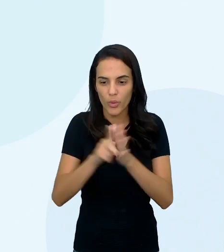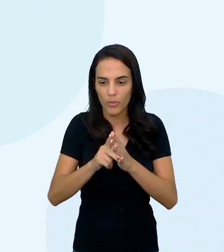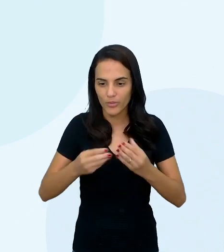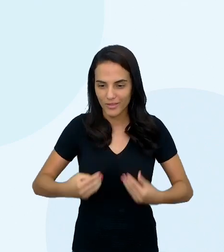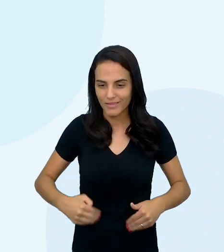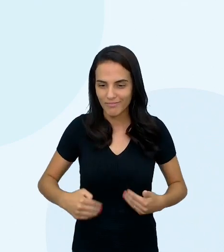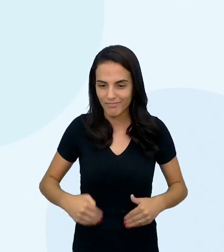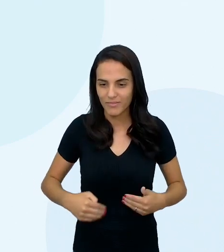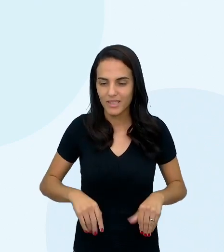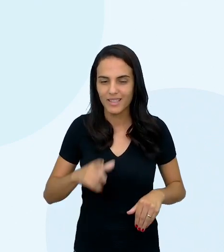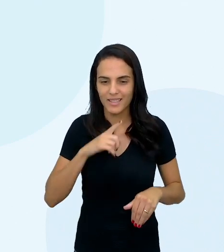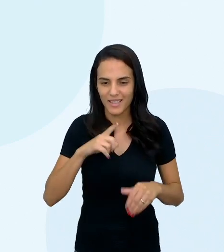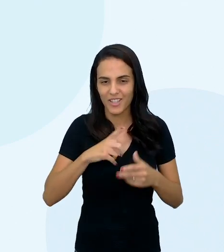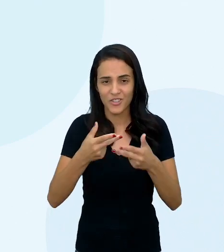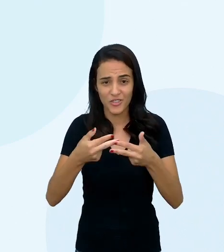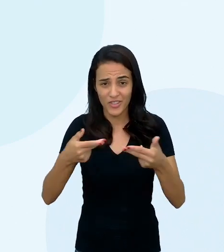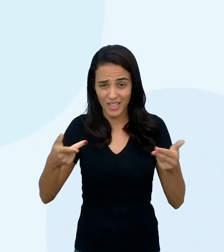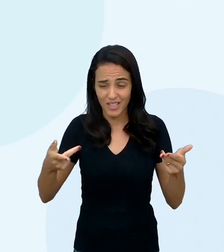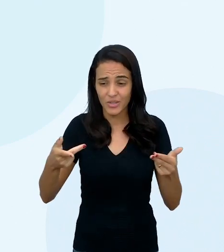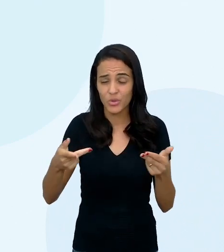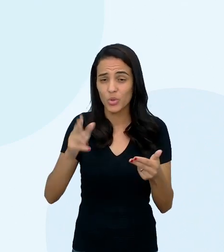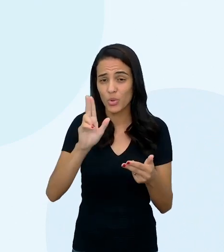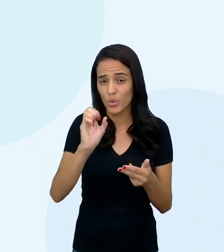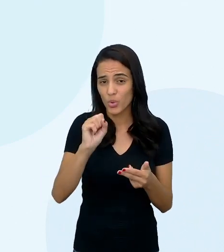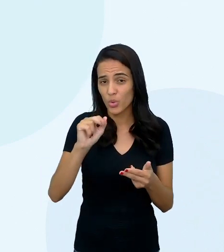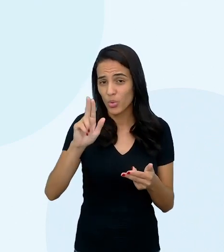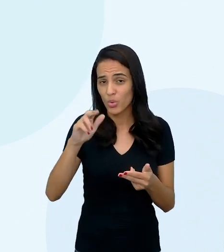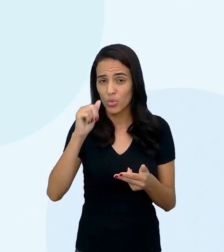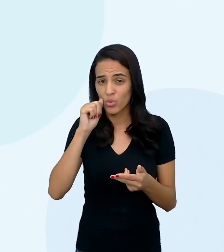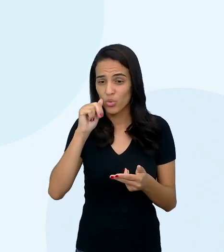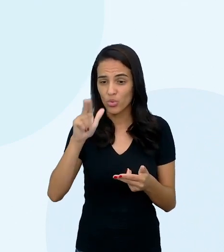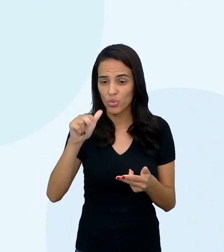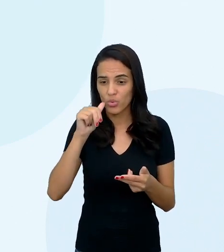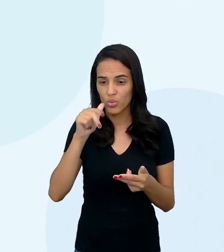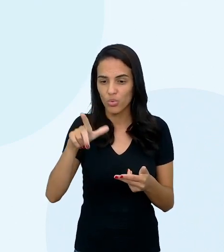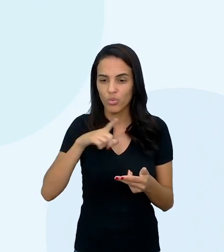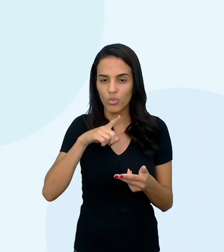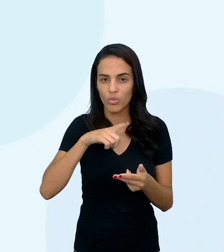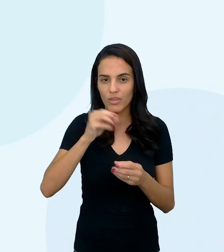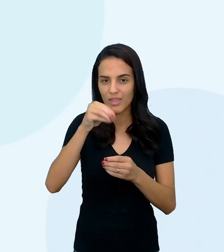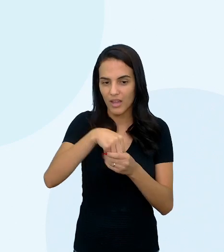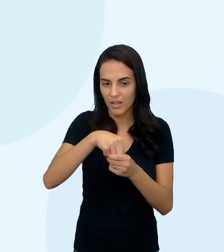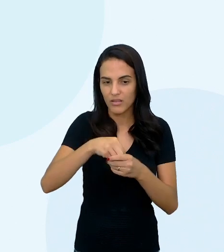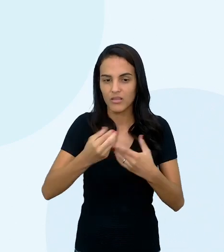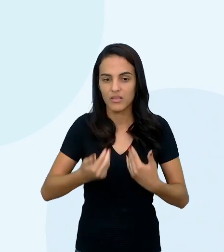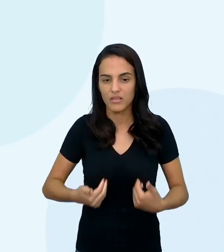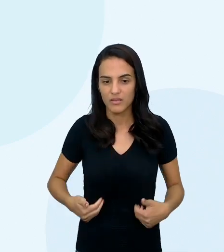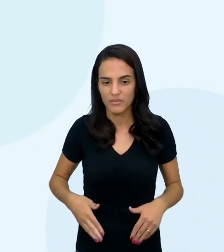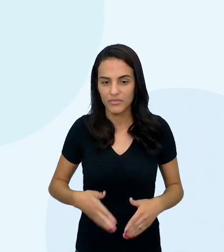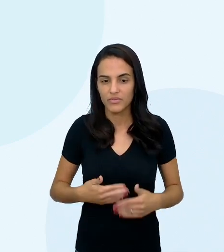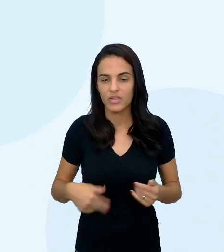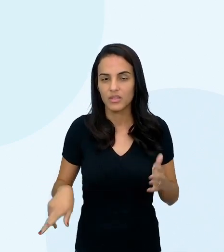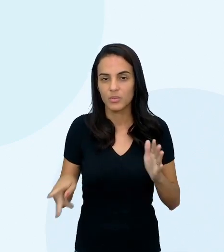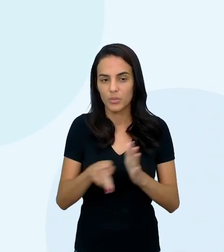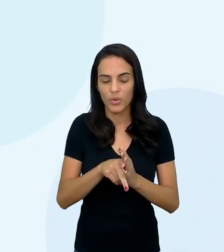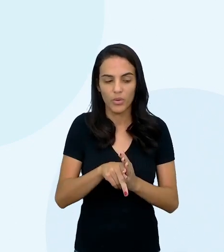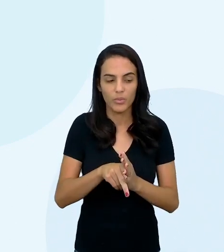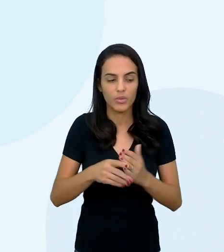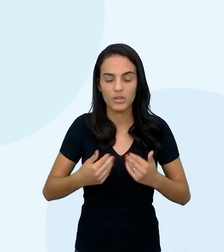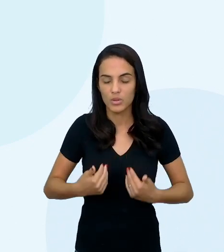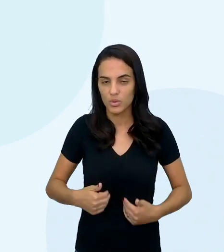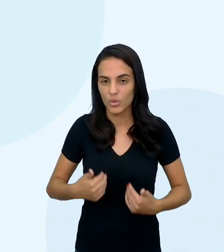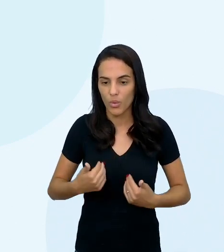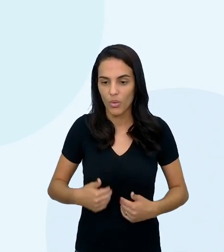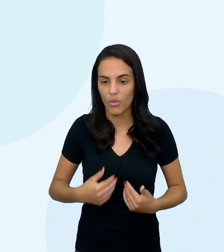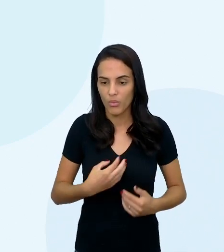uma série de sucos digestivos que são lançados aí para o estômago. Muitos deles o próprio estômago faz